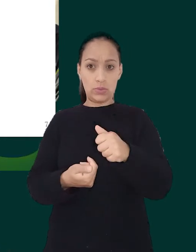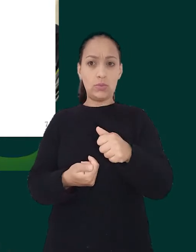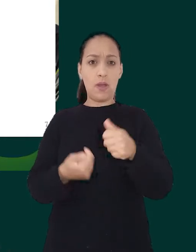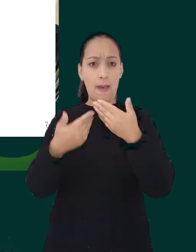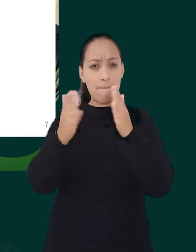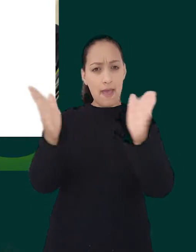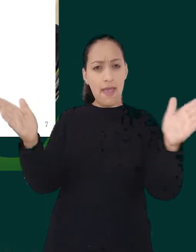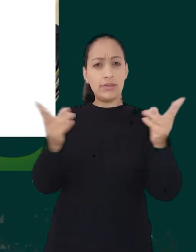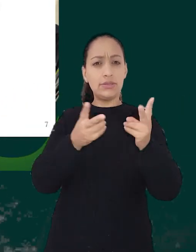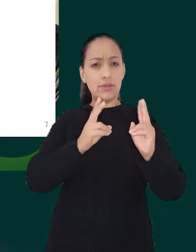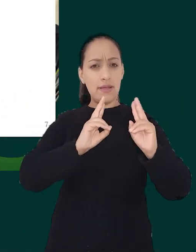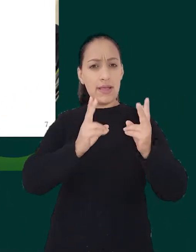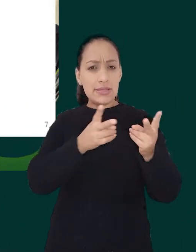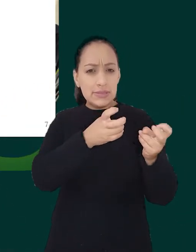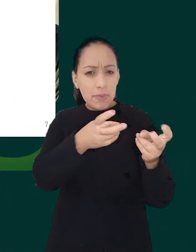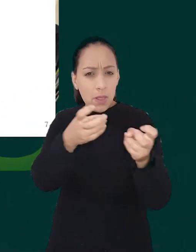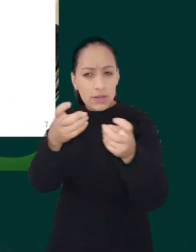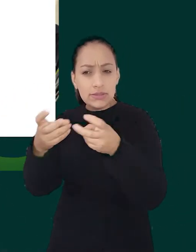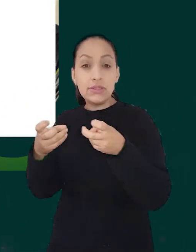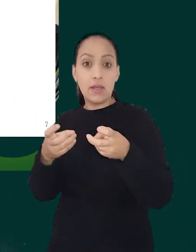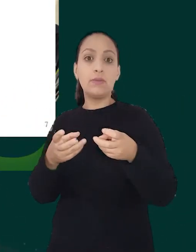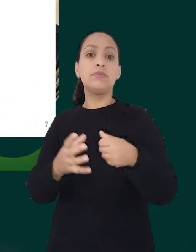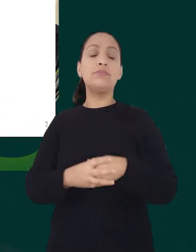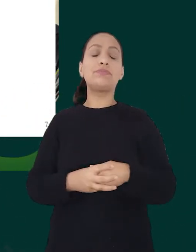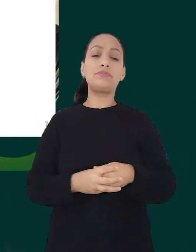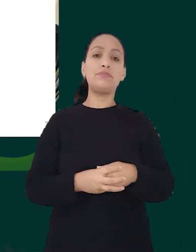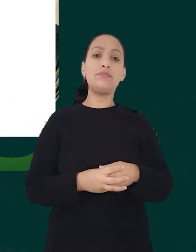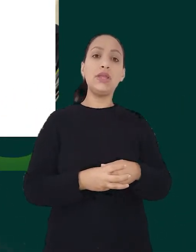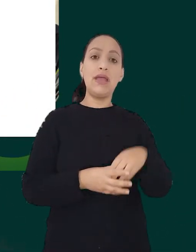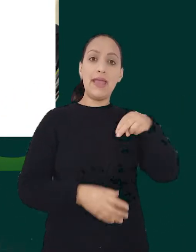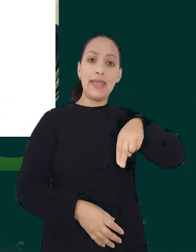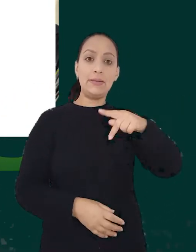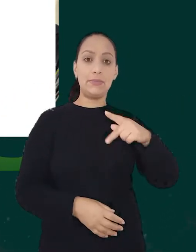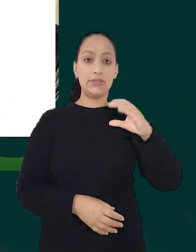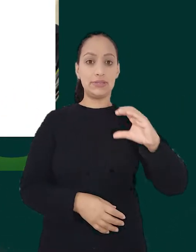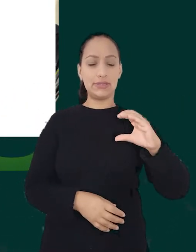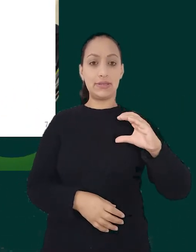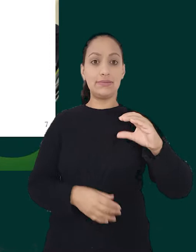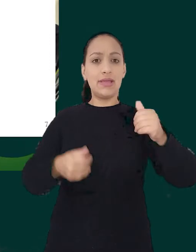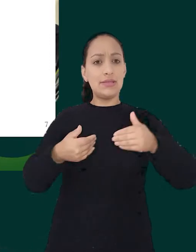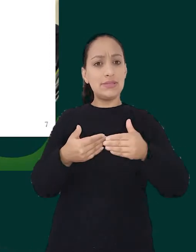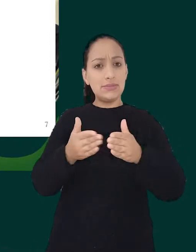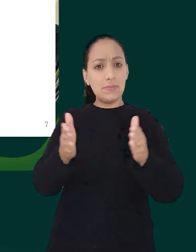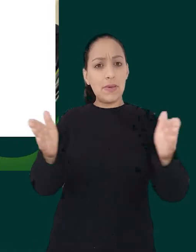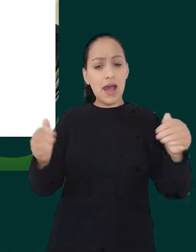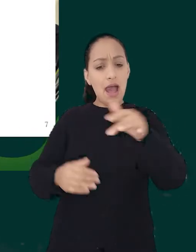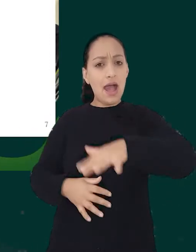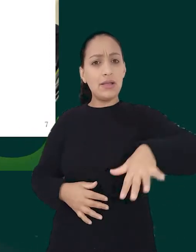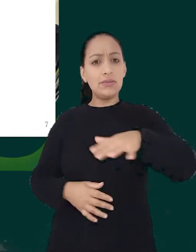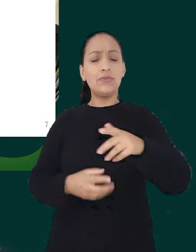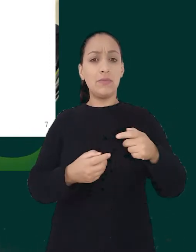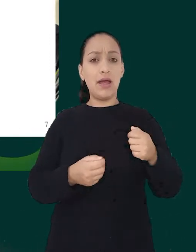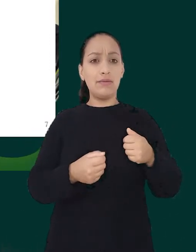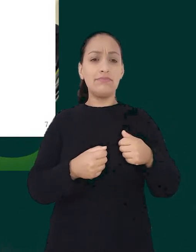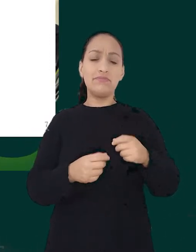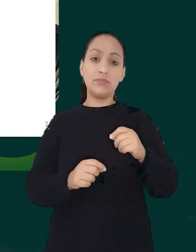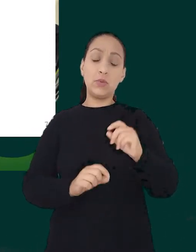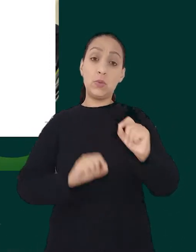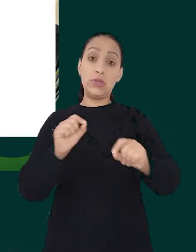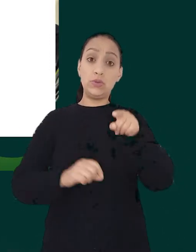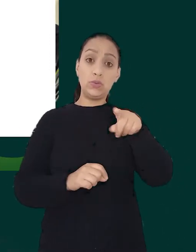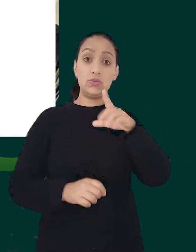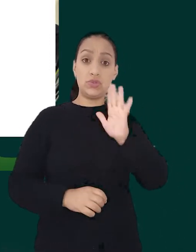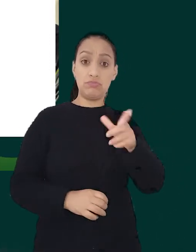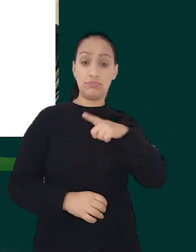exploração, esses NPCs dão muito espaço para piada, porque aquilo que tu já tem poder para fazer,